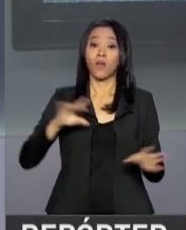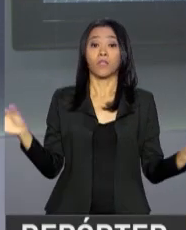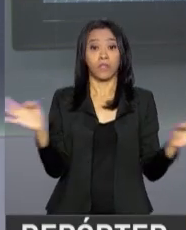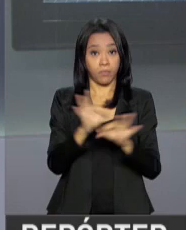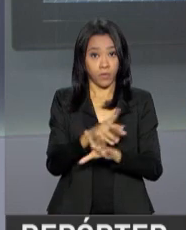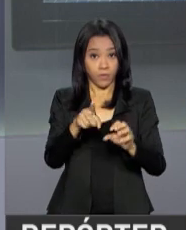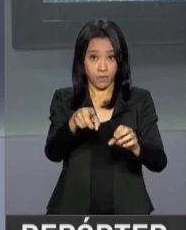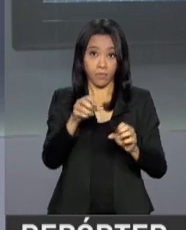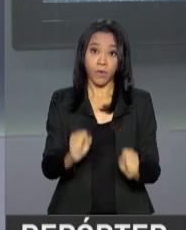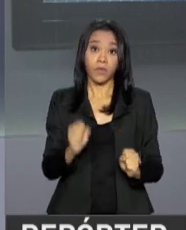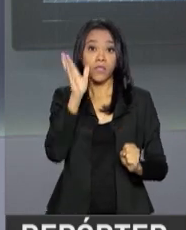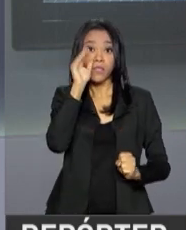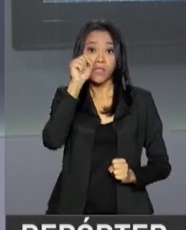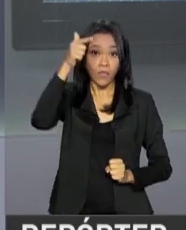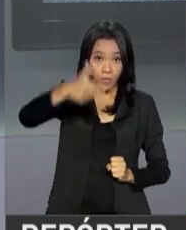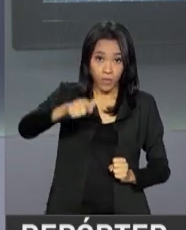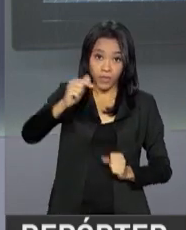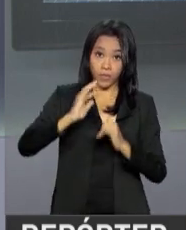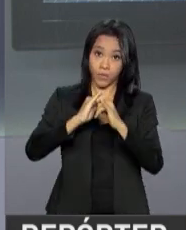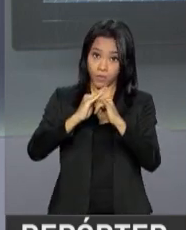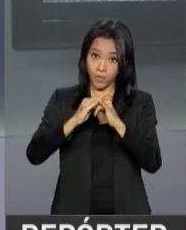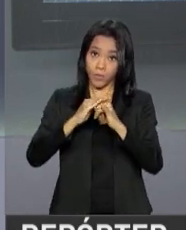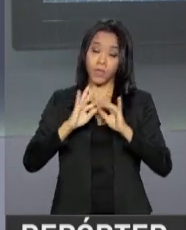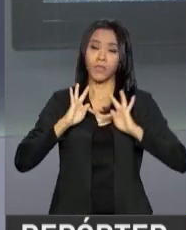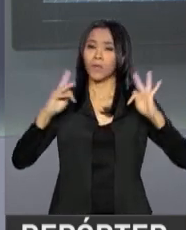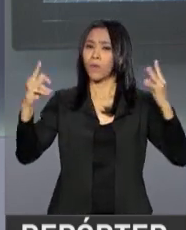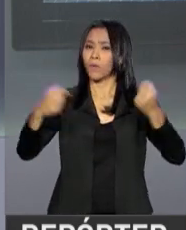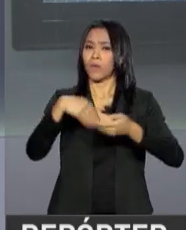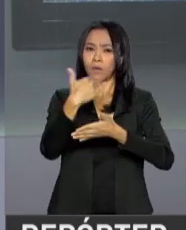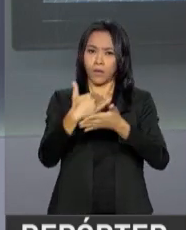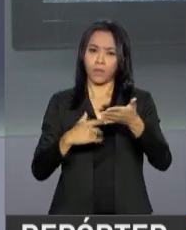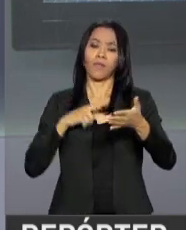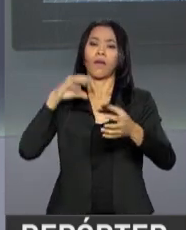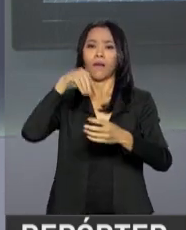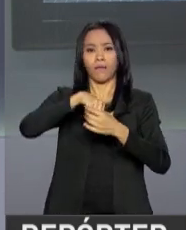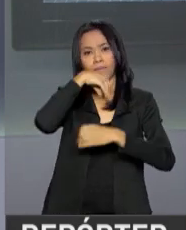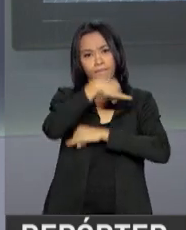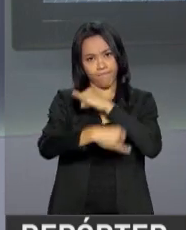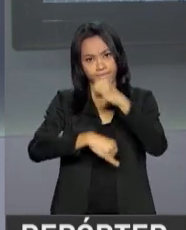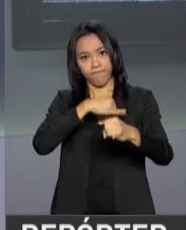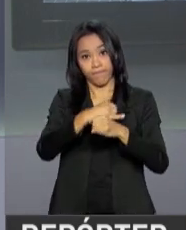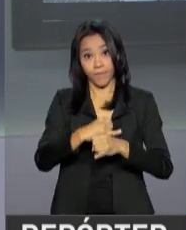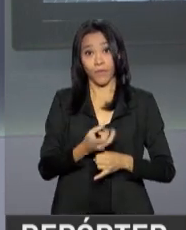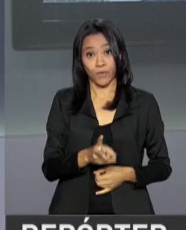aqui. Você pode rever as reportagens no YouTube e toda a nossa programação também está na